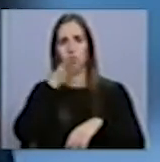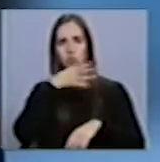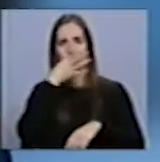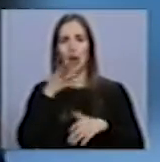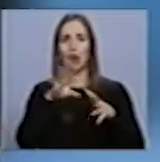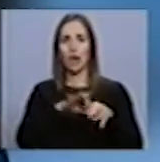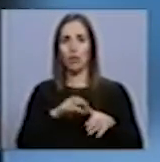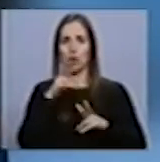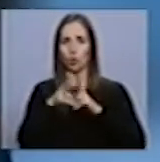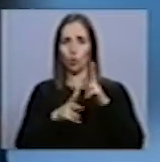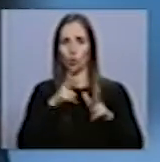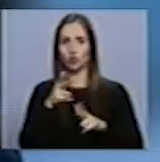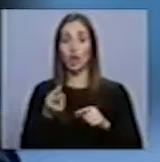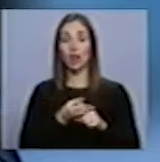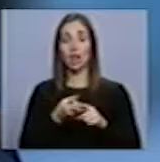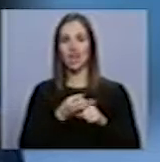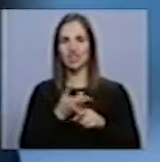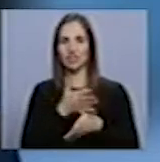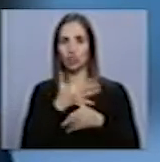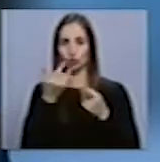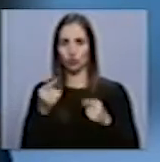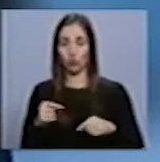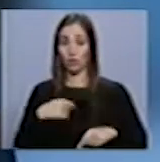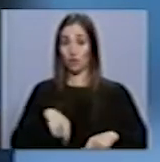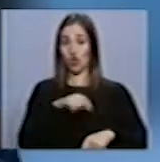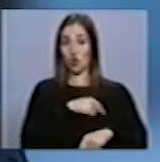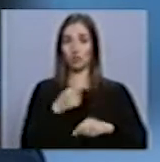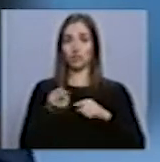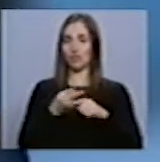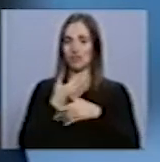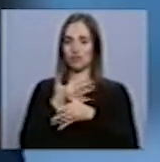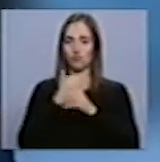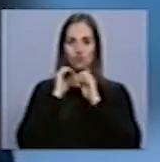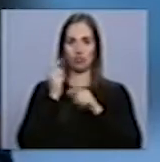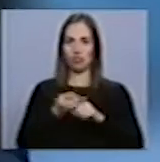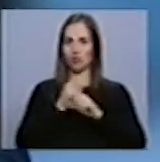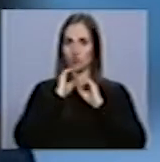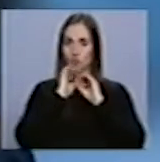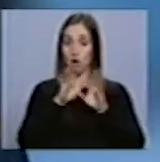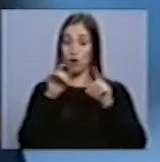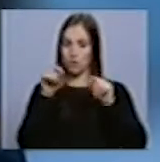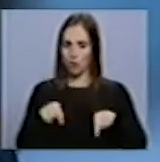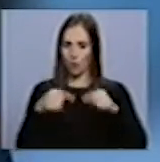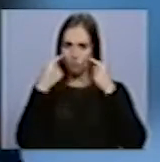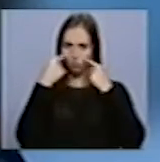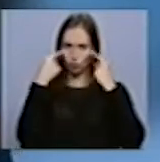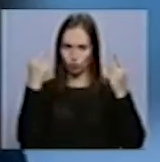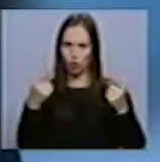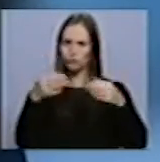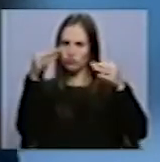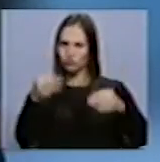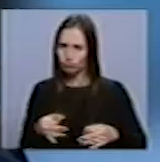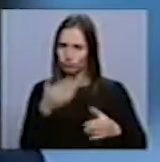da indústria terem 3.600 nós não temos em 360 e demos agora aqui menos afetada no brasil cria uma demonstração clara